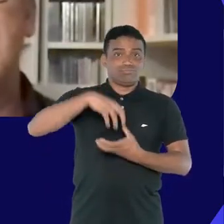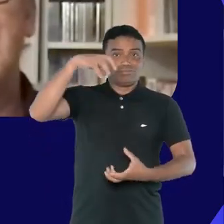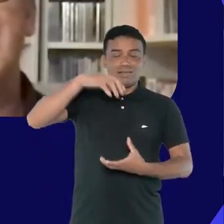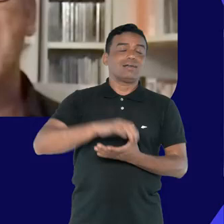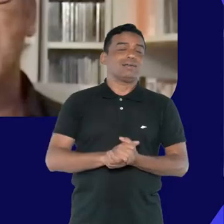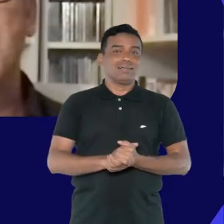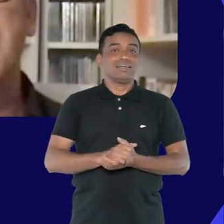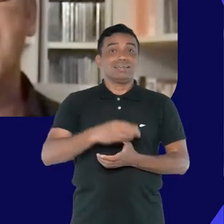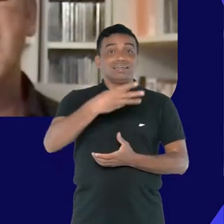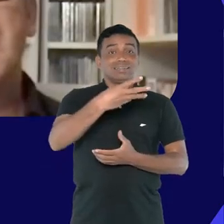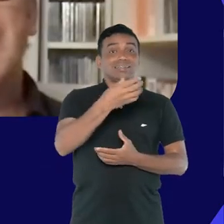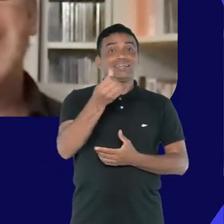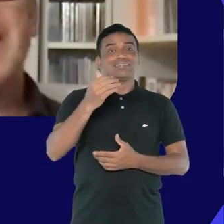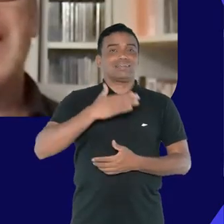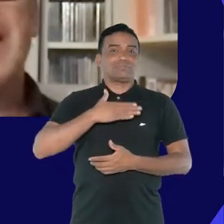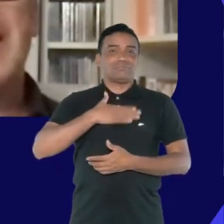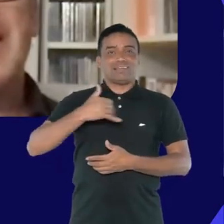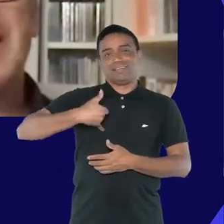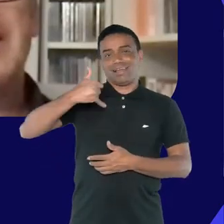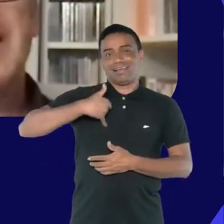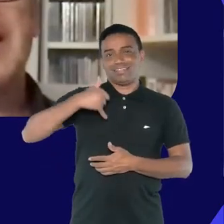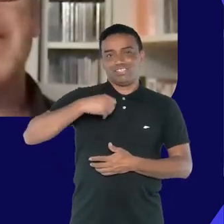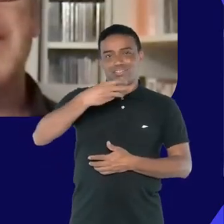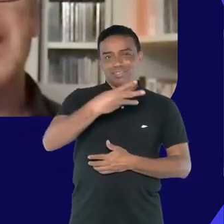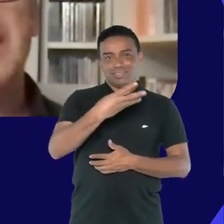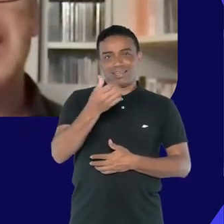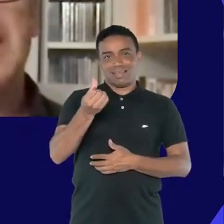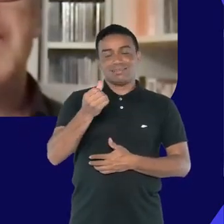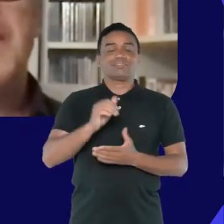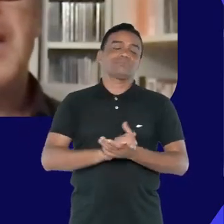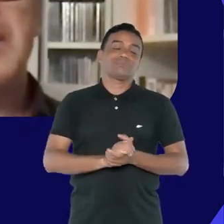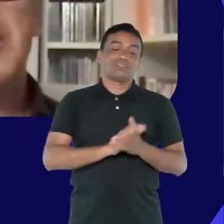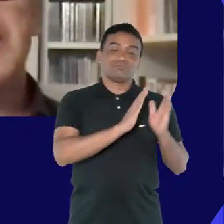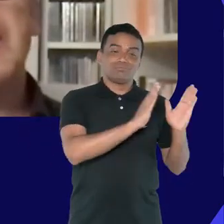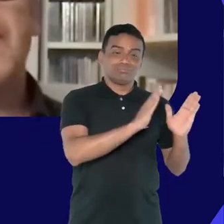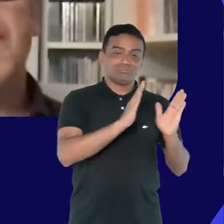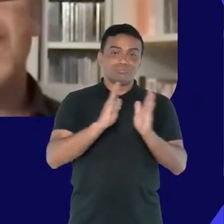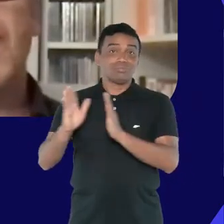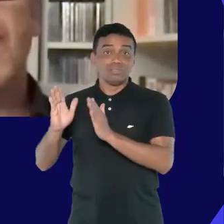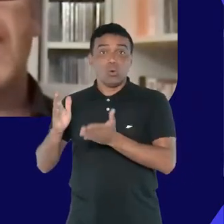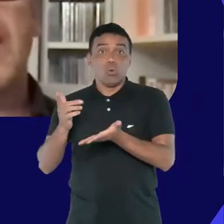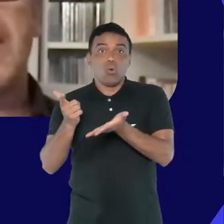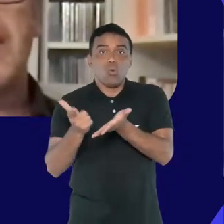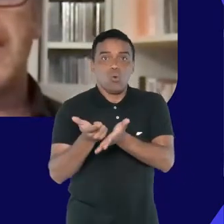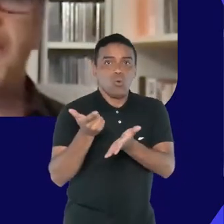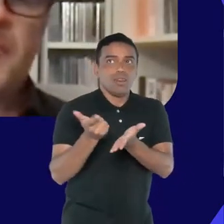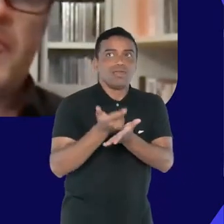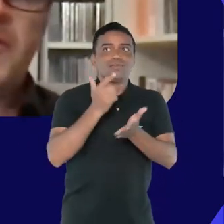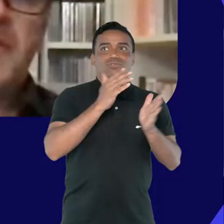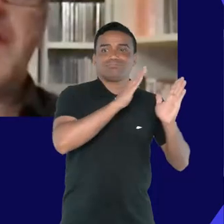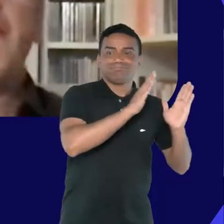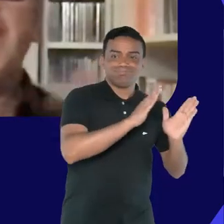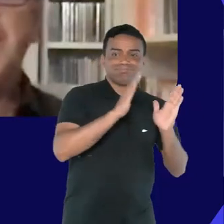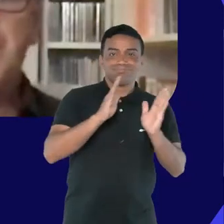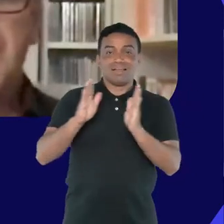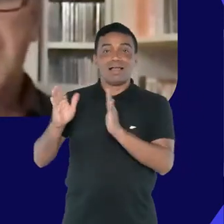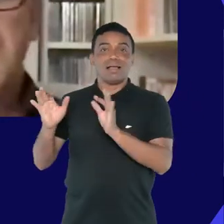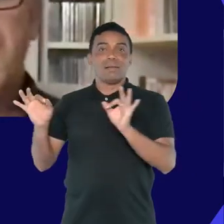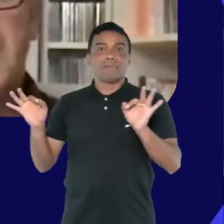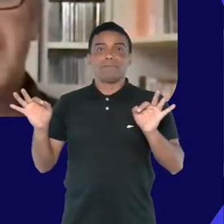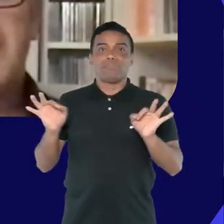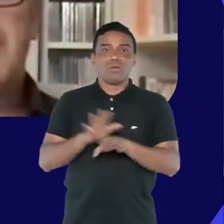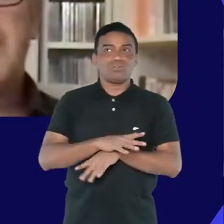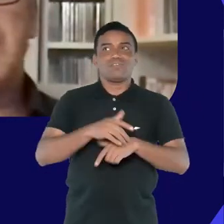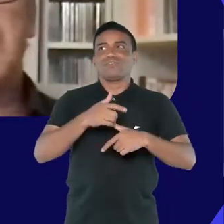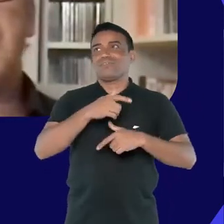próprio tinha nessa altura. E em certa medida, este livro tem várias